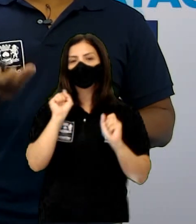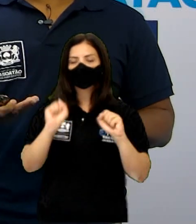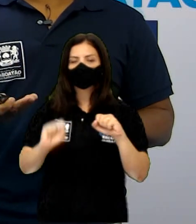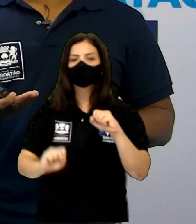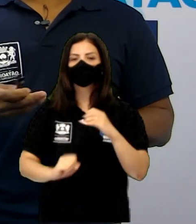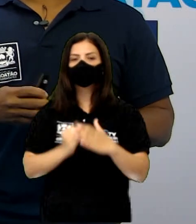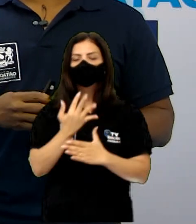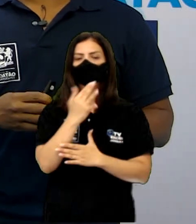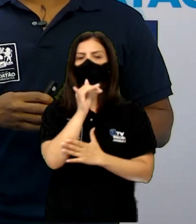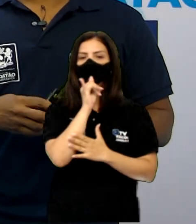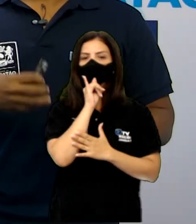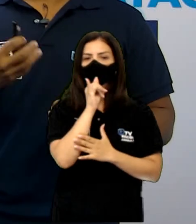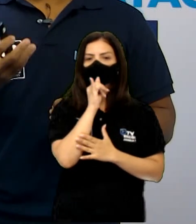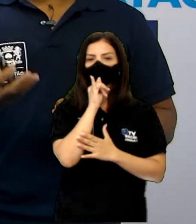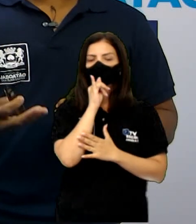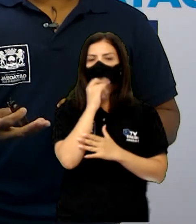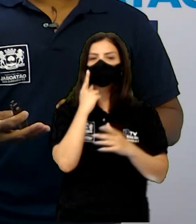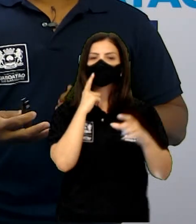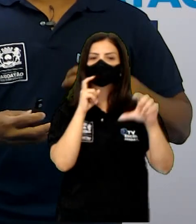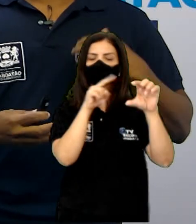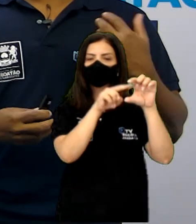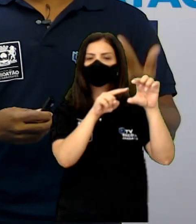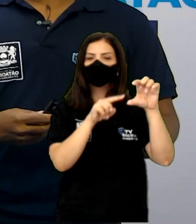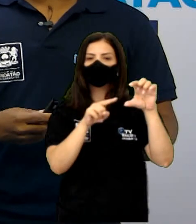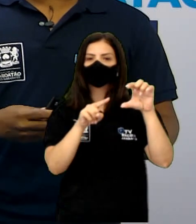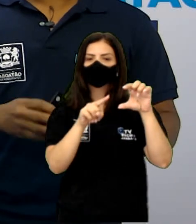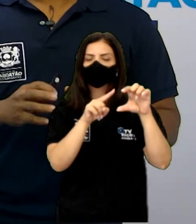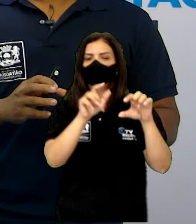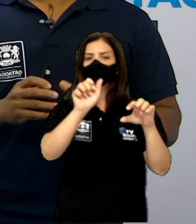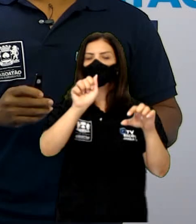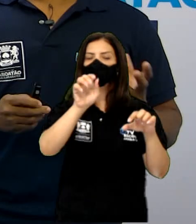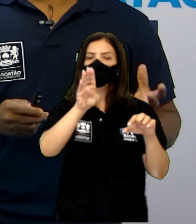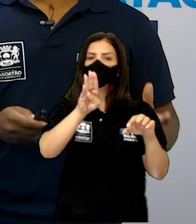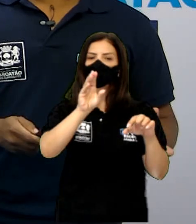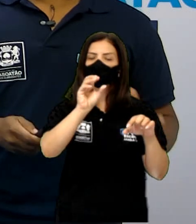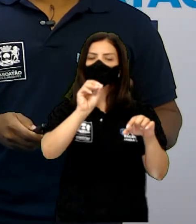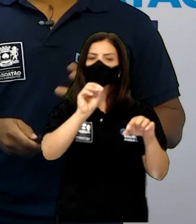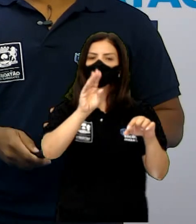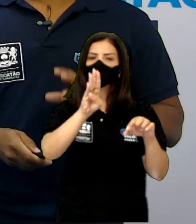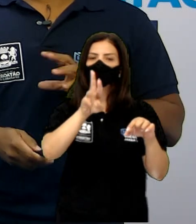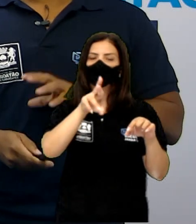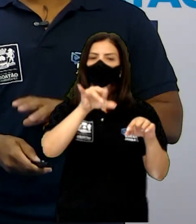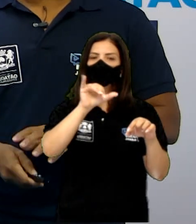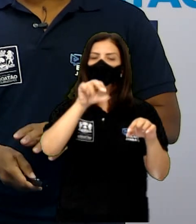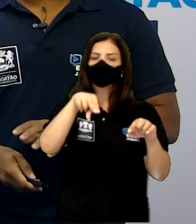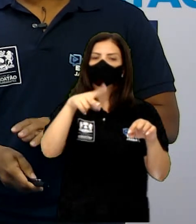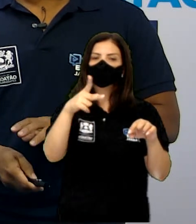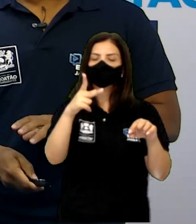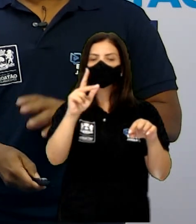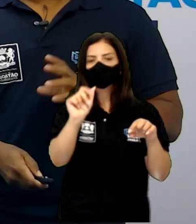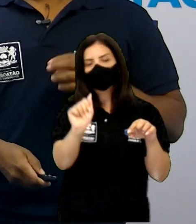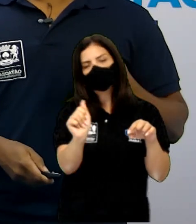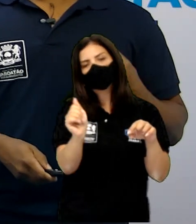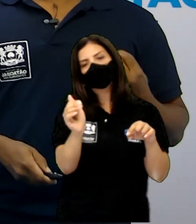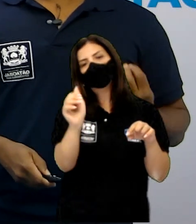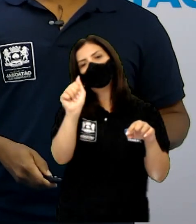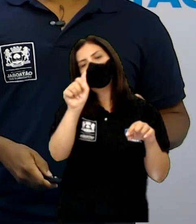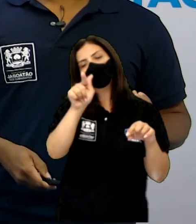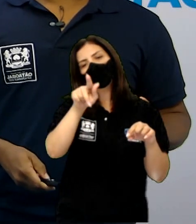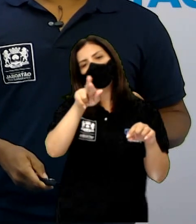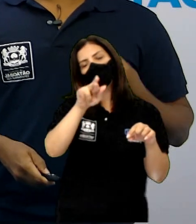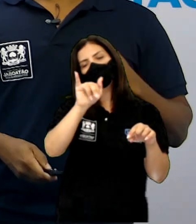como exemplo o morango, abobrinha, agrião. São mais propícios nessa estação. Já